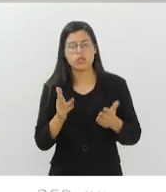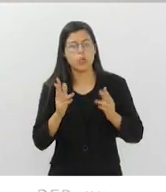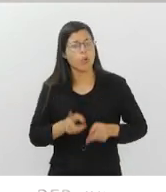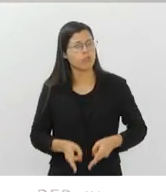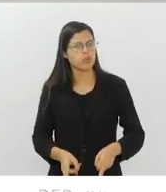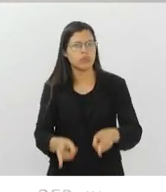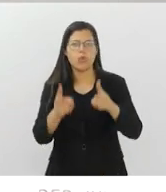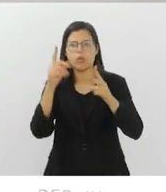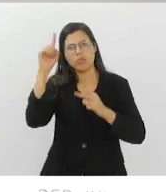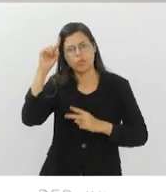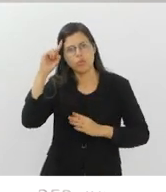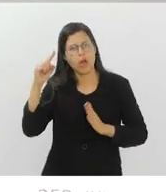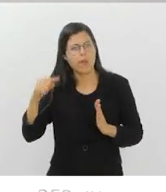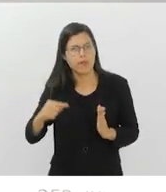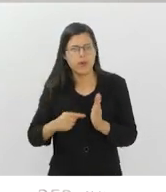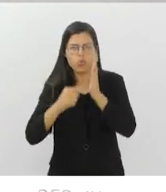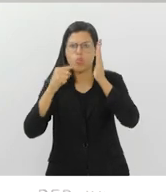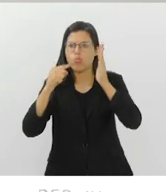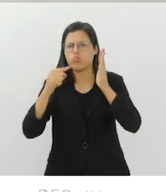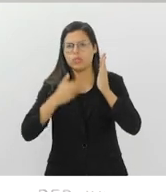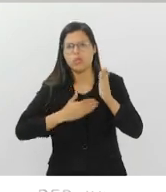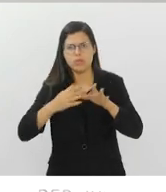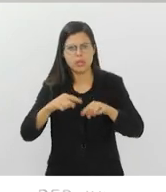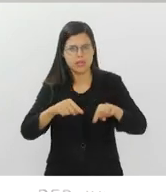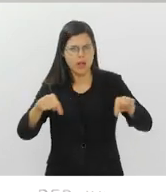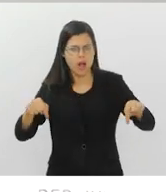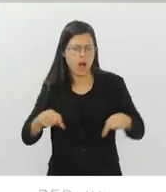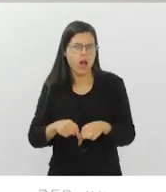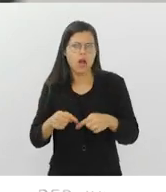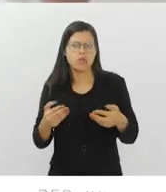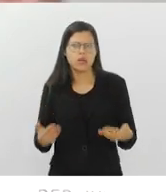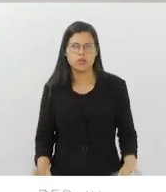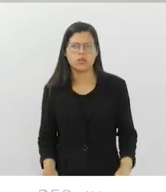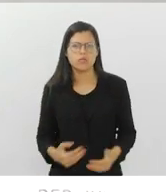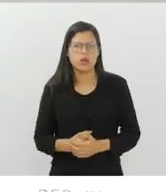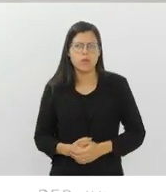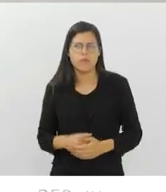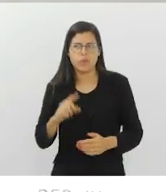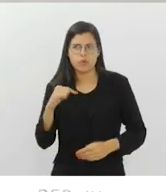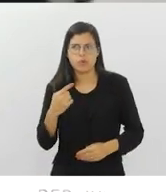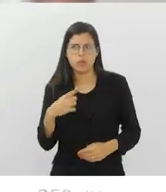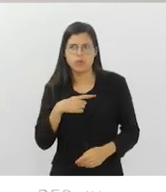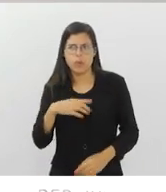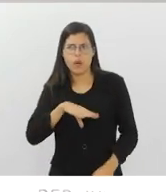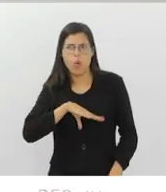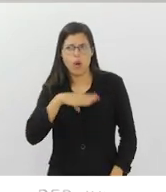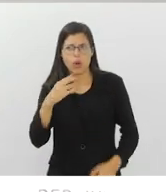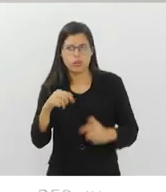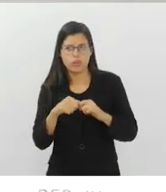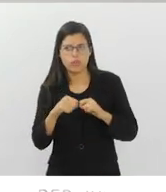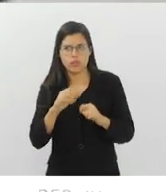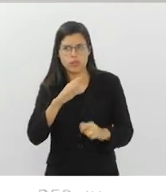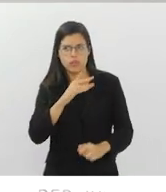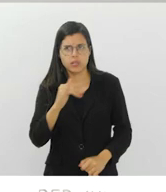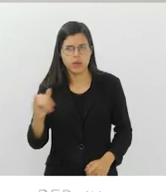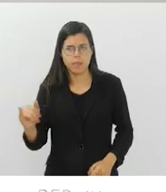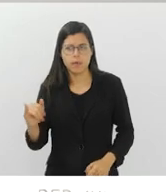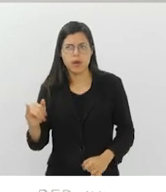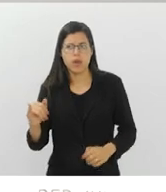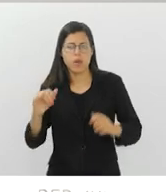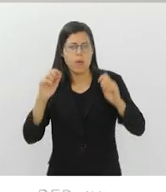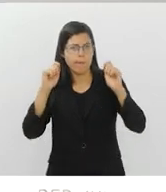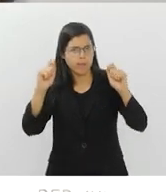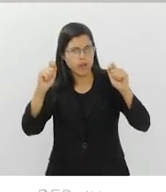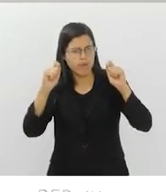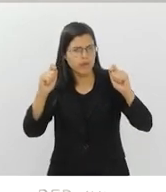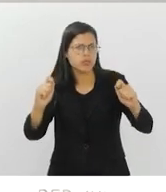recebo denúncia no meu gabinete. E então, nós tivemos a coragem de fazer a CPI sobre todos os protestos,